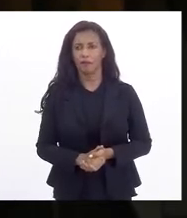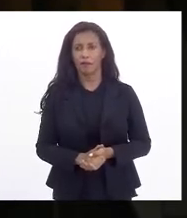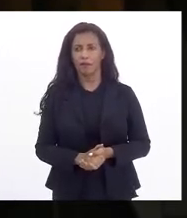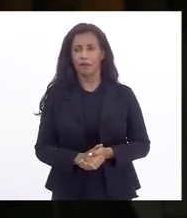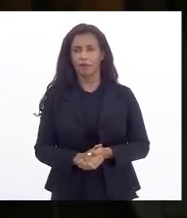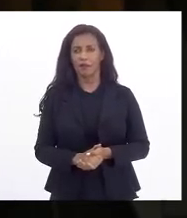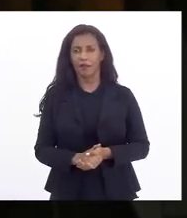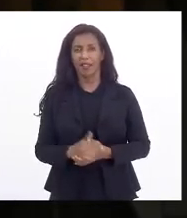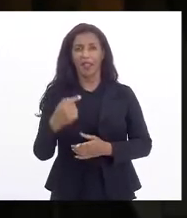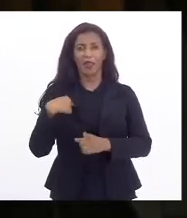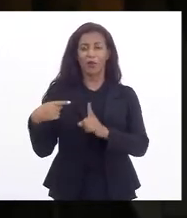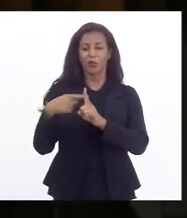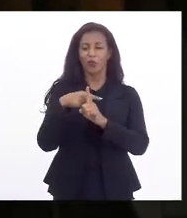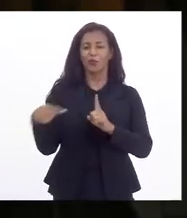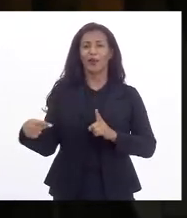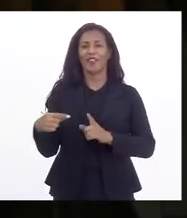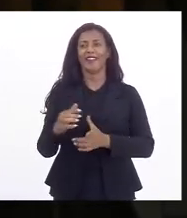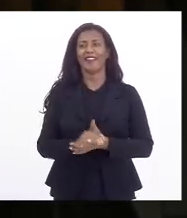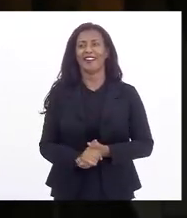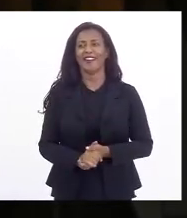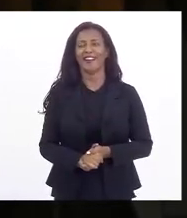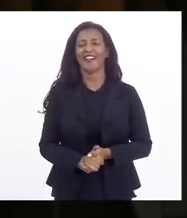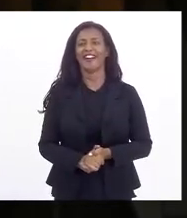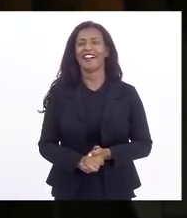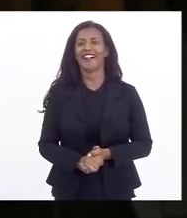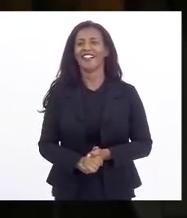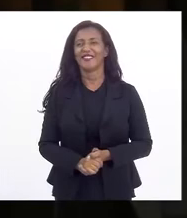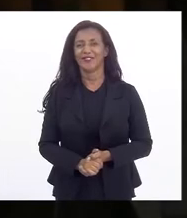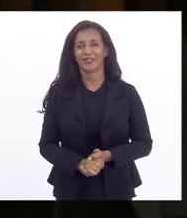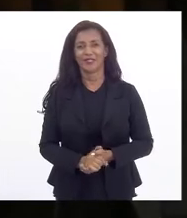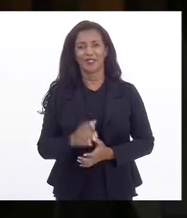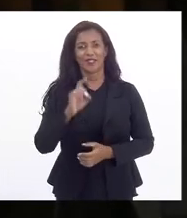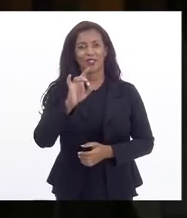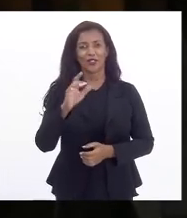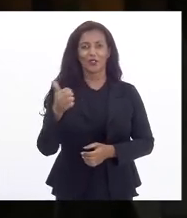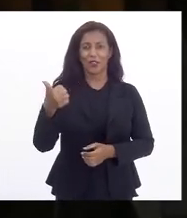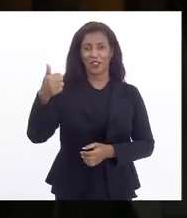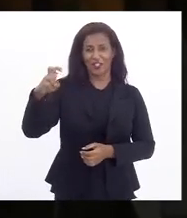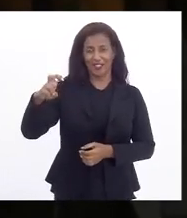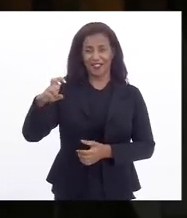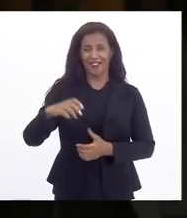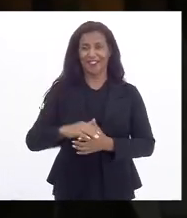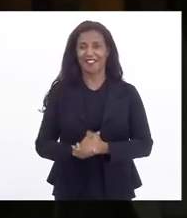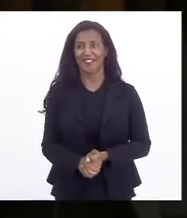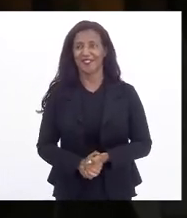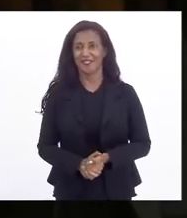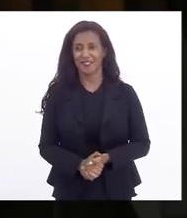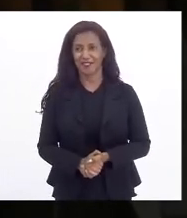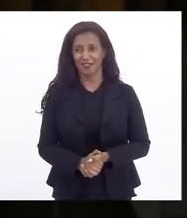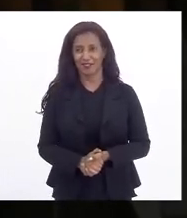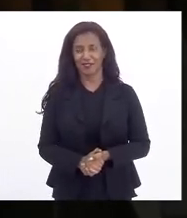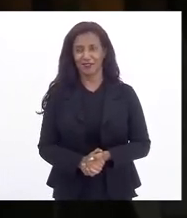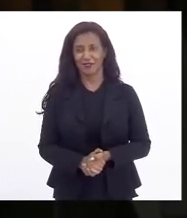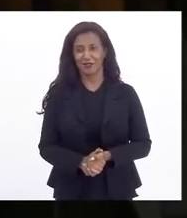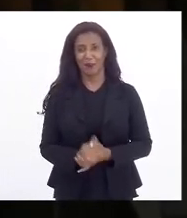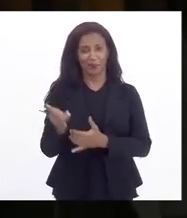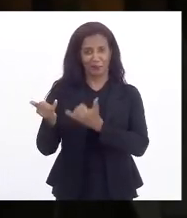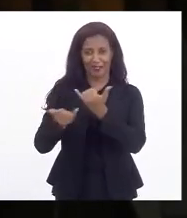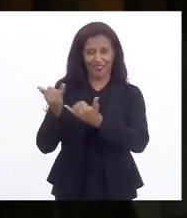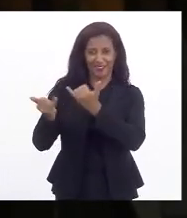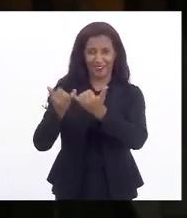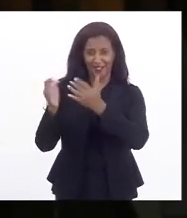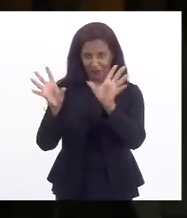arrendados ou no meio da CPI para concluir só as 15 das tardes eu tô brincando